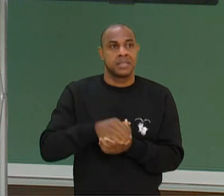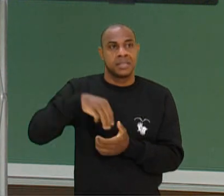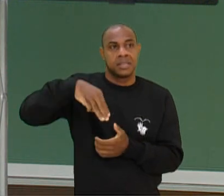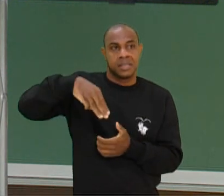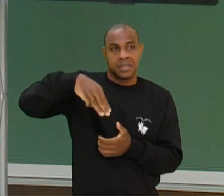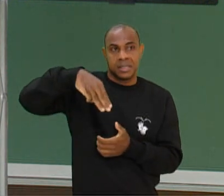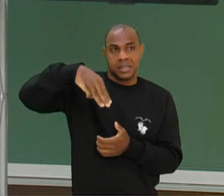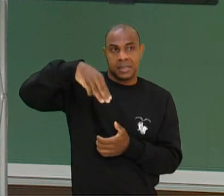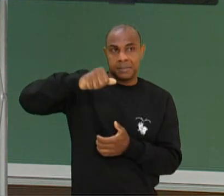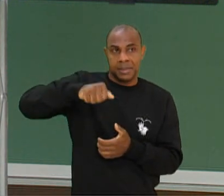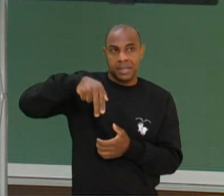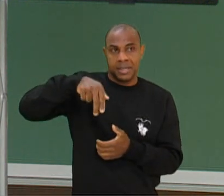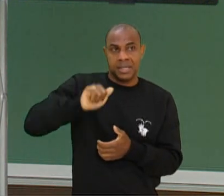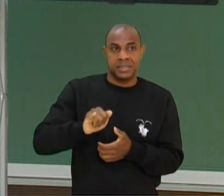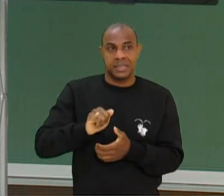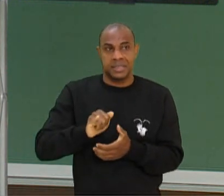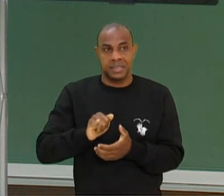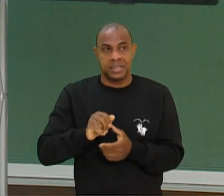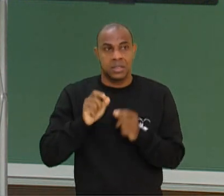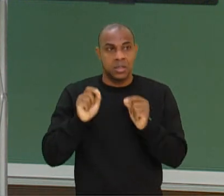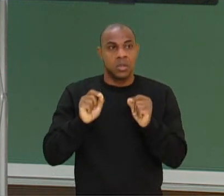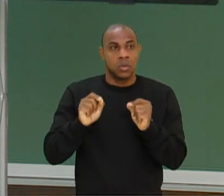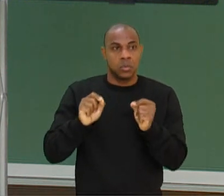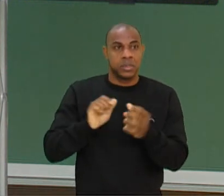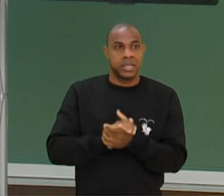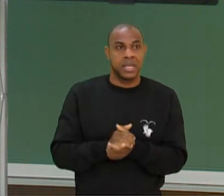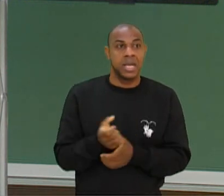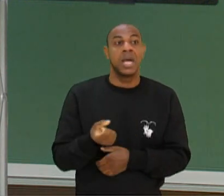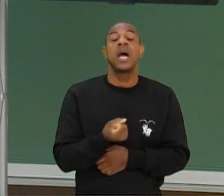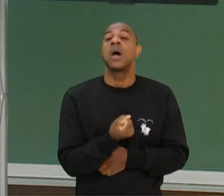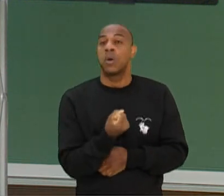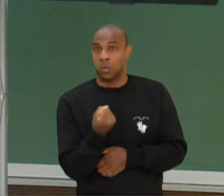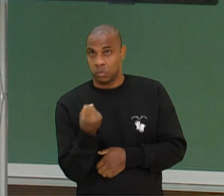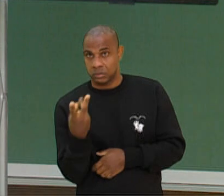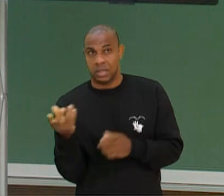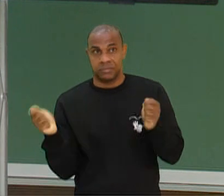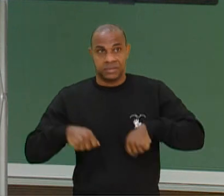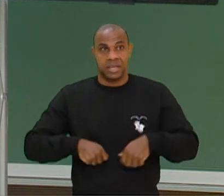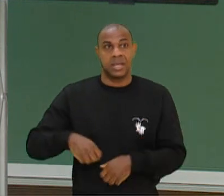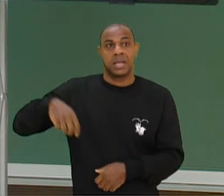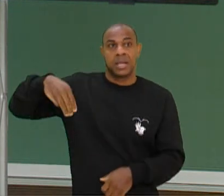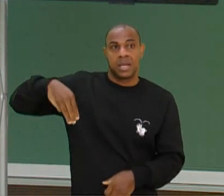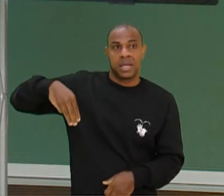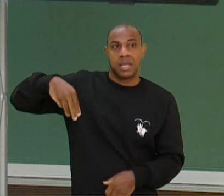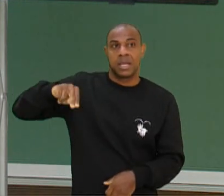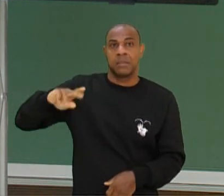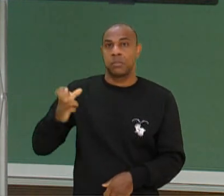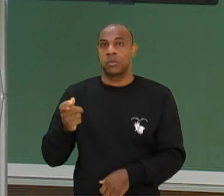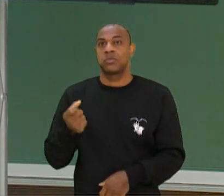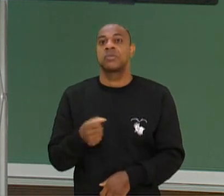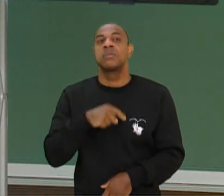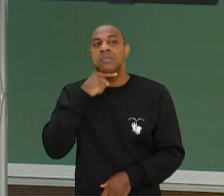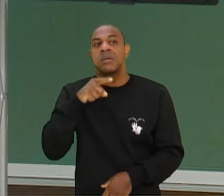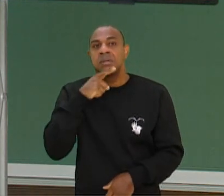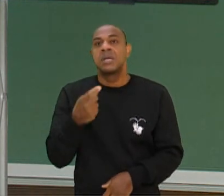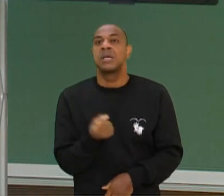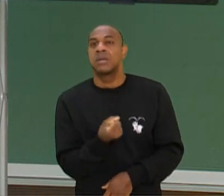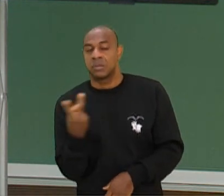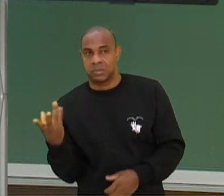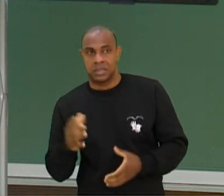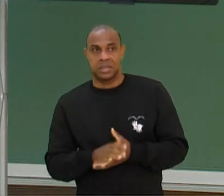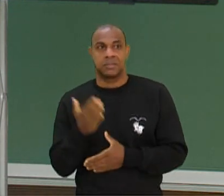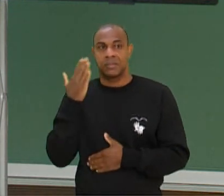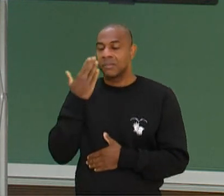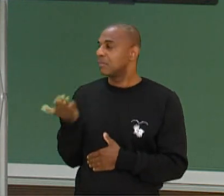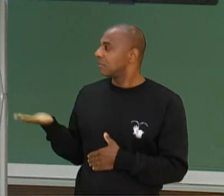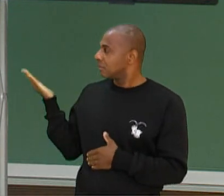né? Daí seria o quê? Seria na interrogativa e negativa. Easy, né, galera? Yes, teacher! Very